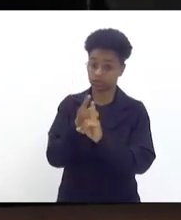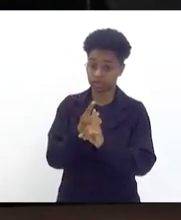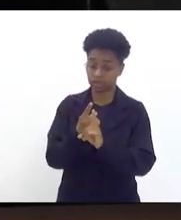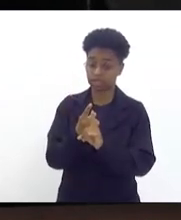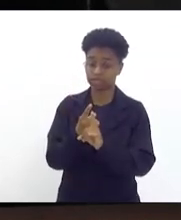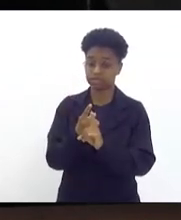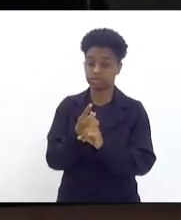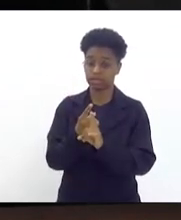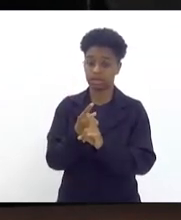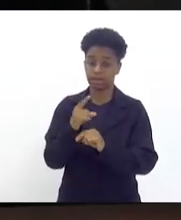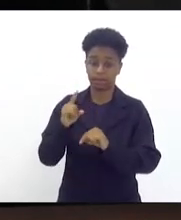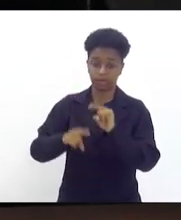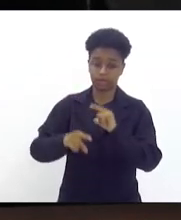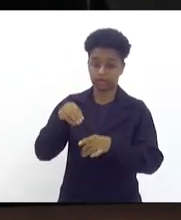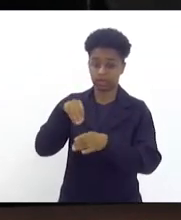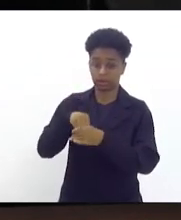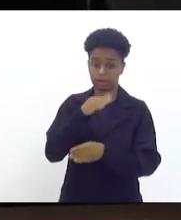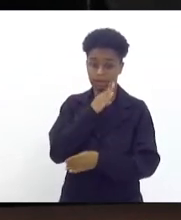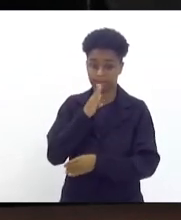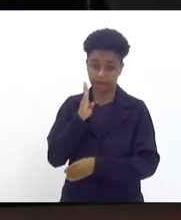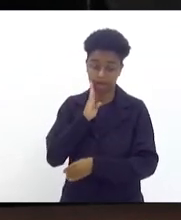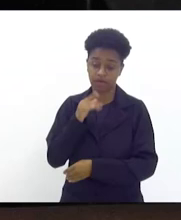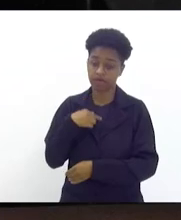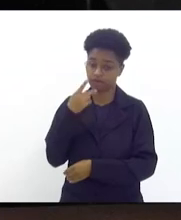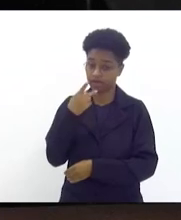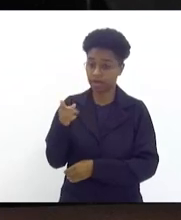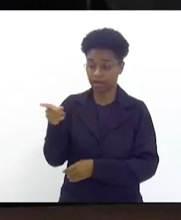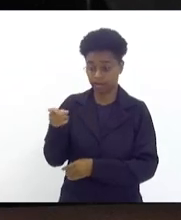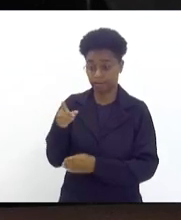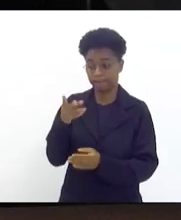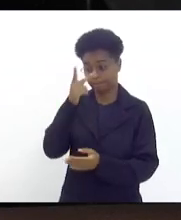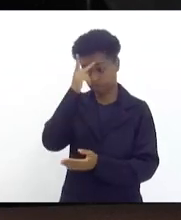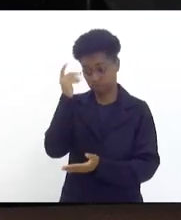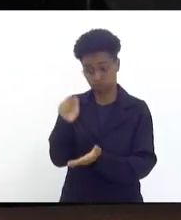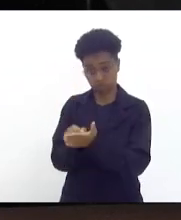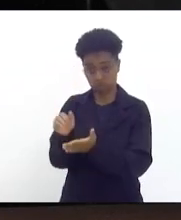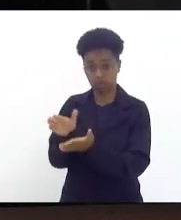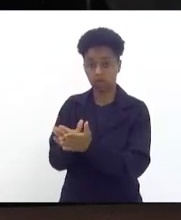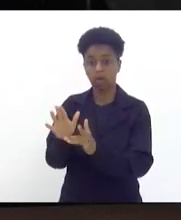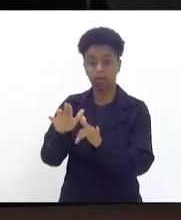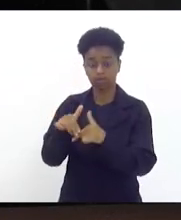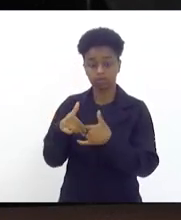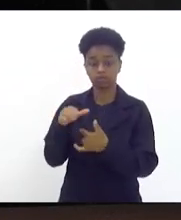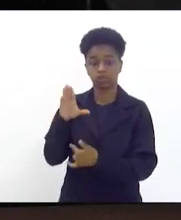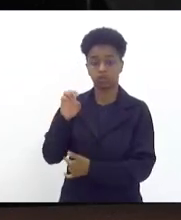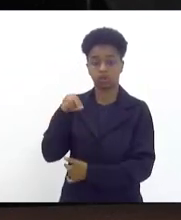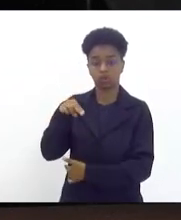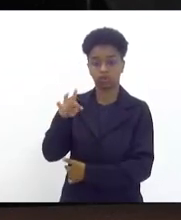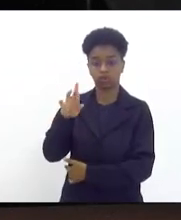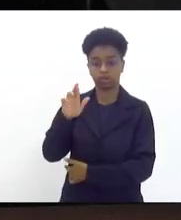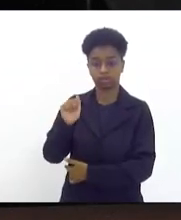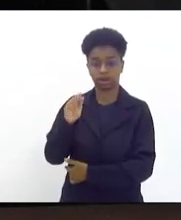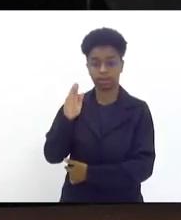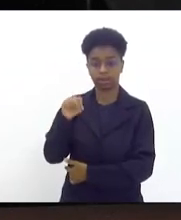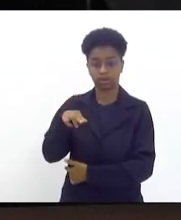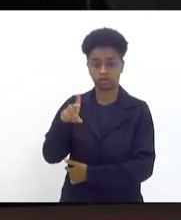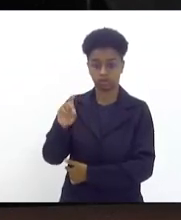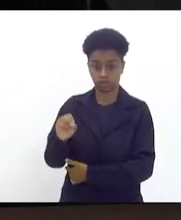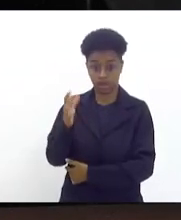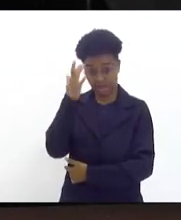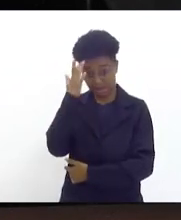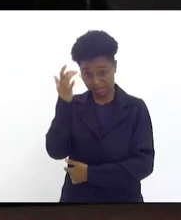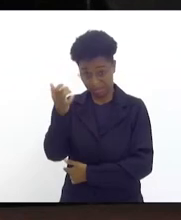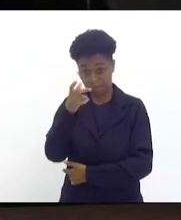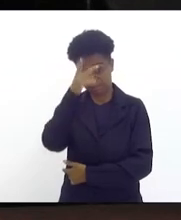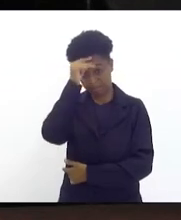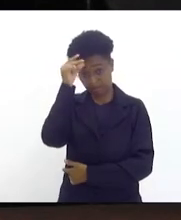de bar ou padaria o dono do estabelecimento ia ser autuado por contrabando no dia seguinte o prefeito que é o mesmo